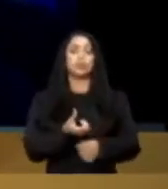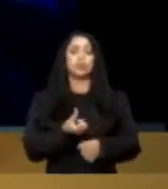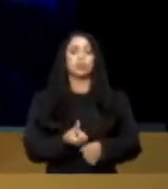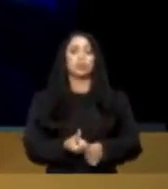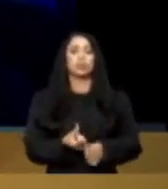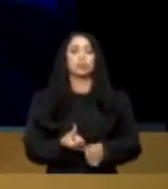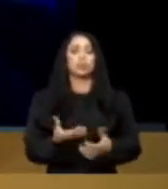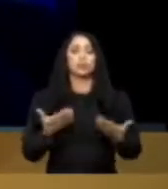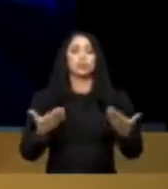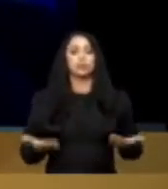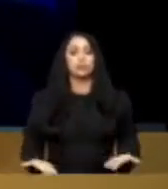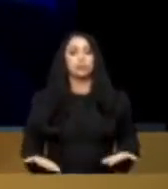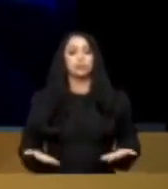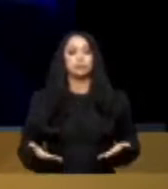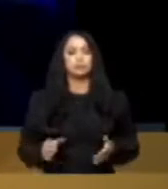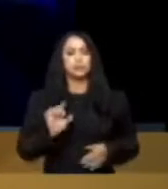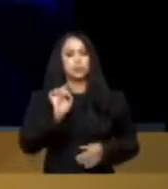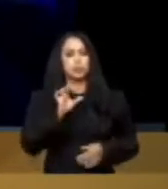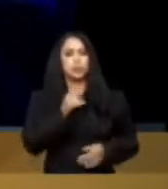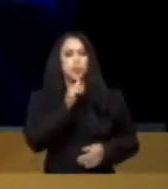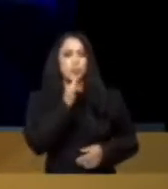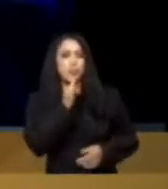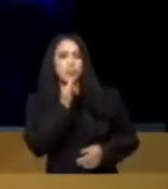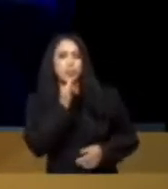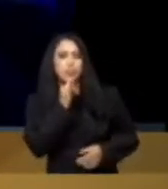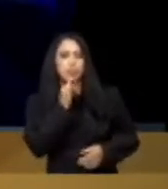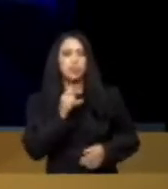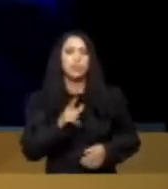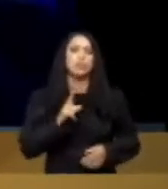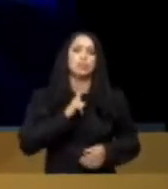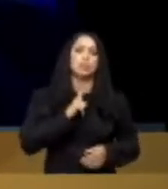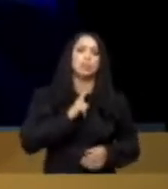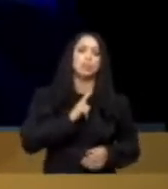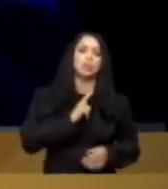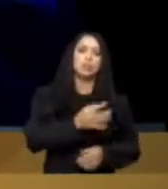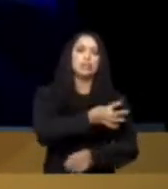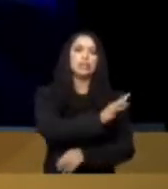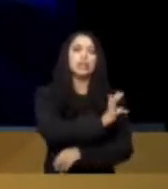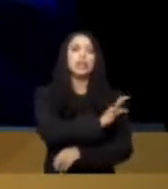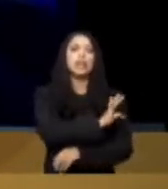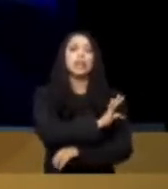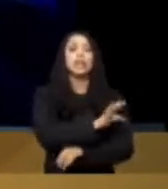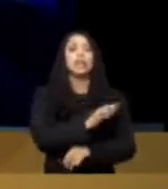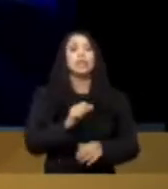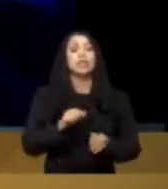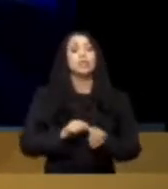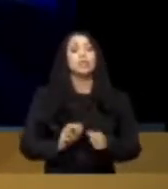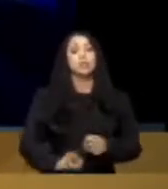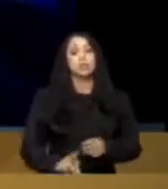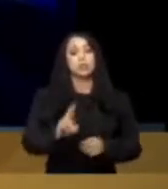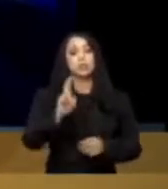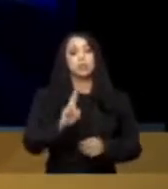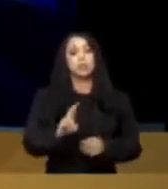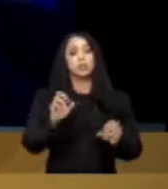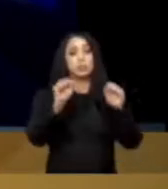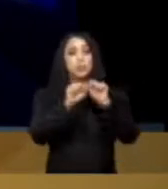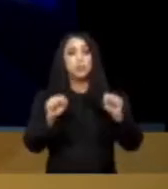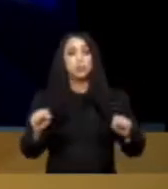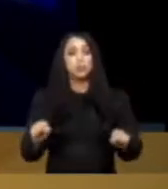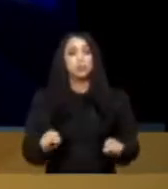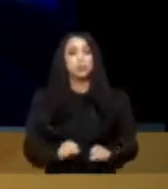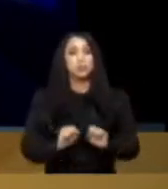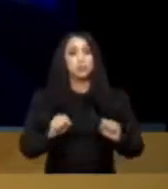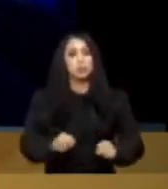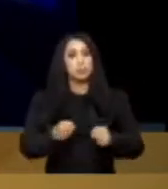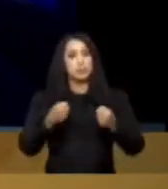16. A título ilustrativo, menciono a nota técnica expedida conjuntamente pelos representantes do Sistema Nacional